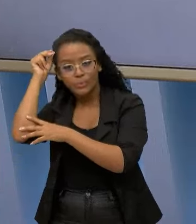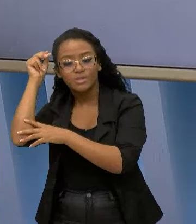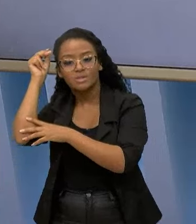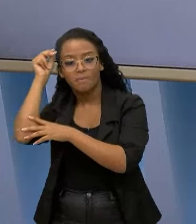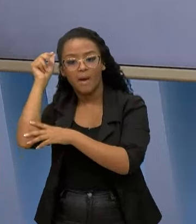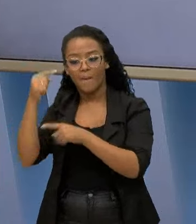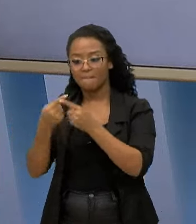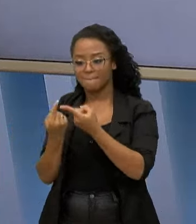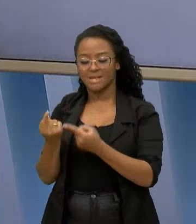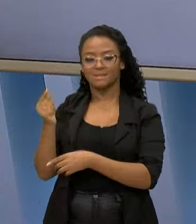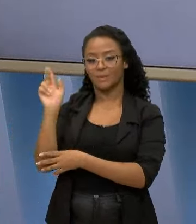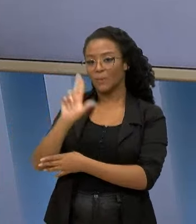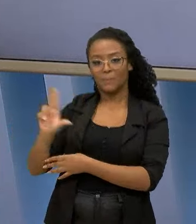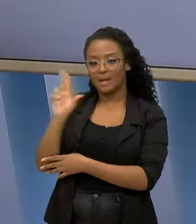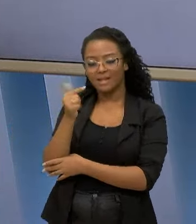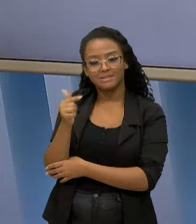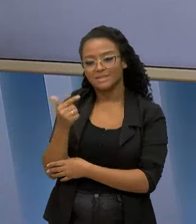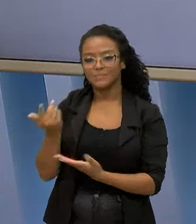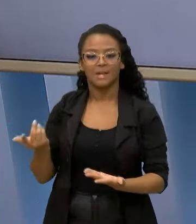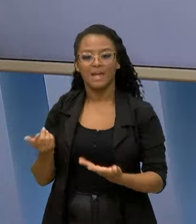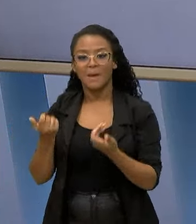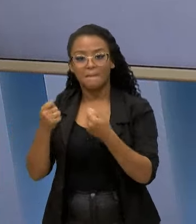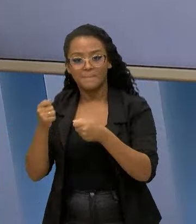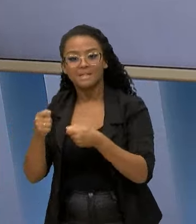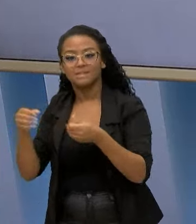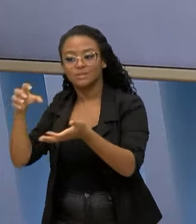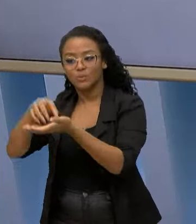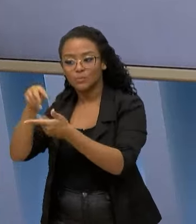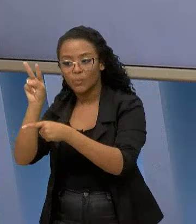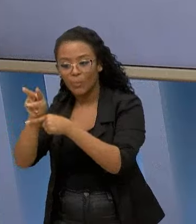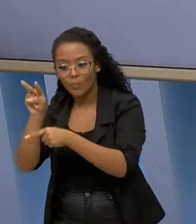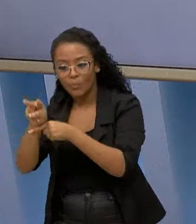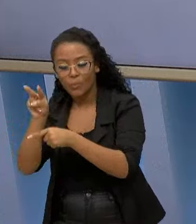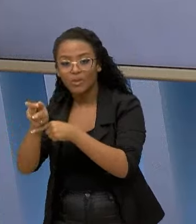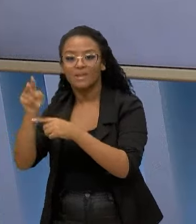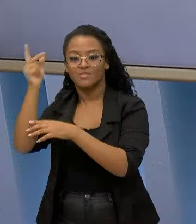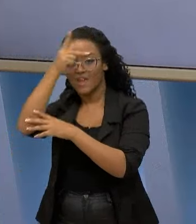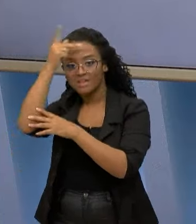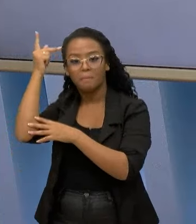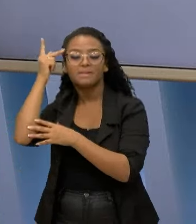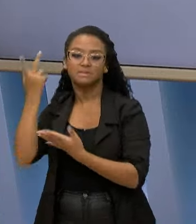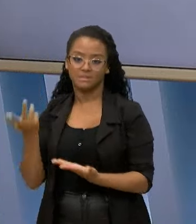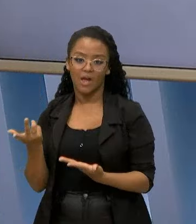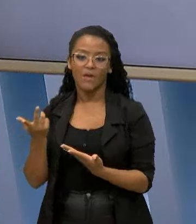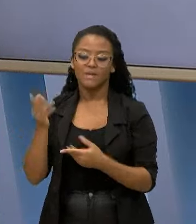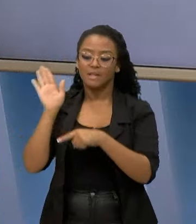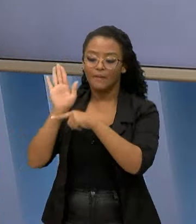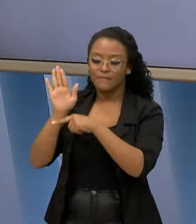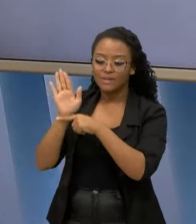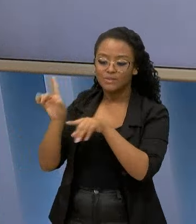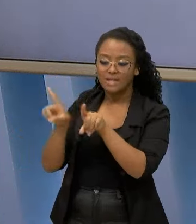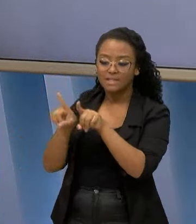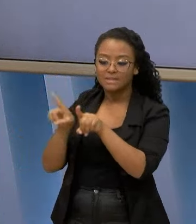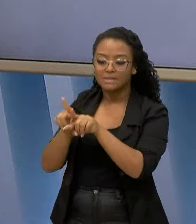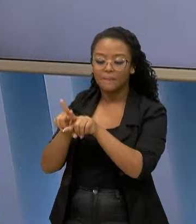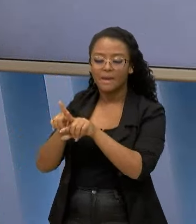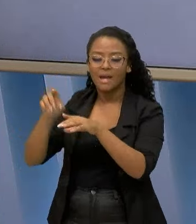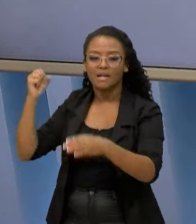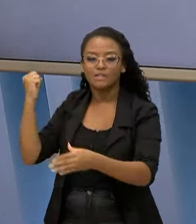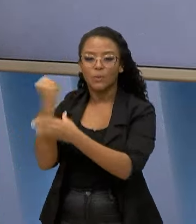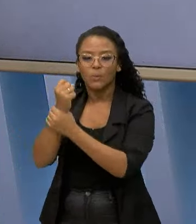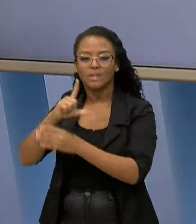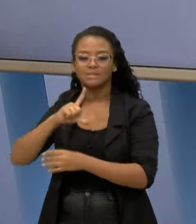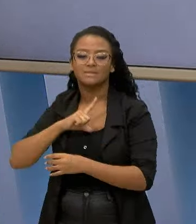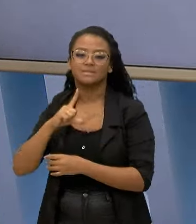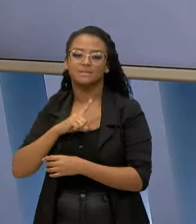que vai cuidar das pessoas, que vai proteger as pessoas e que vai ajudar a criar segurança, em